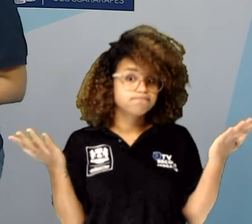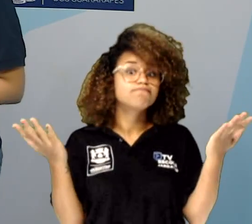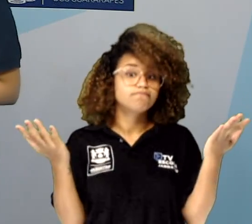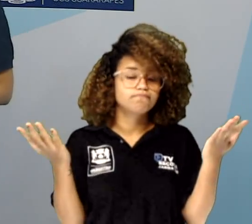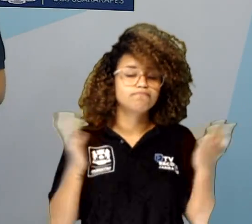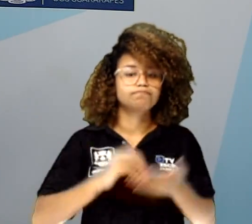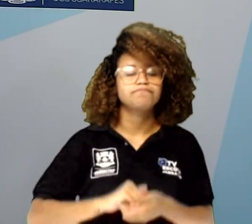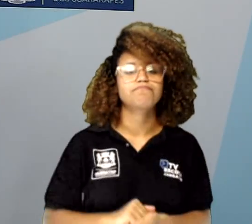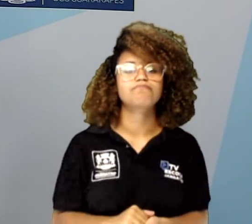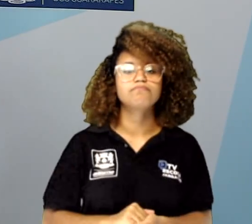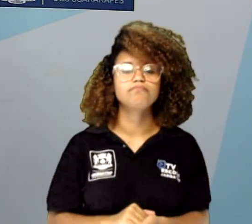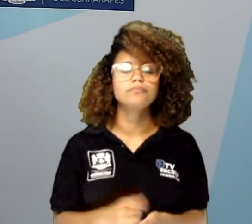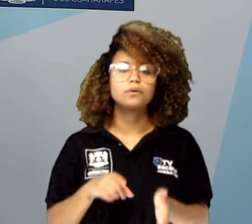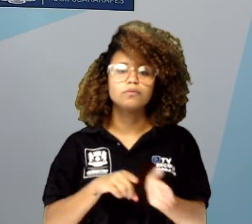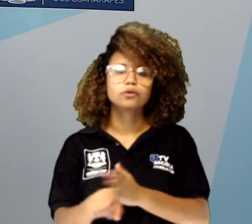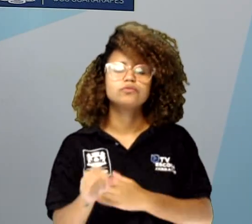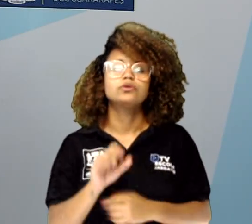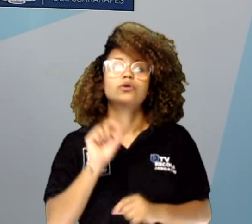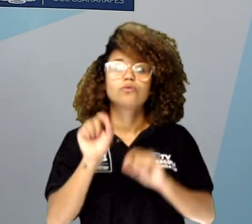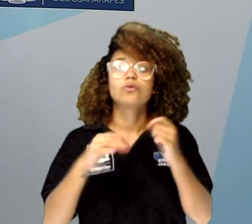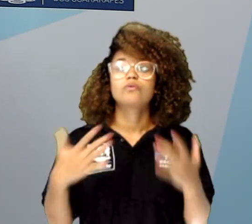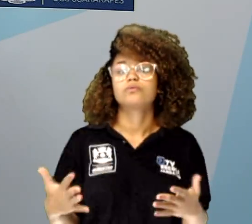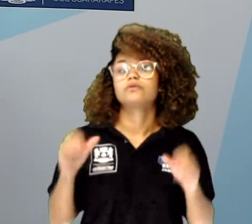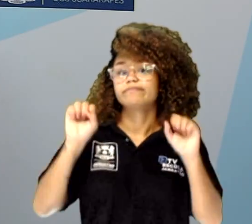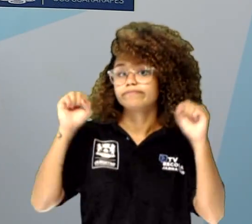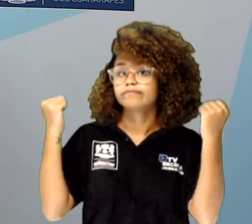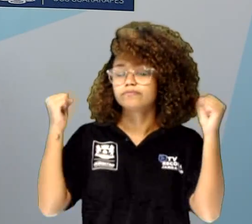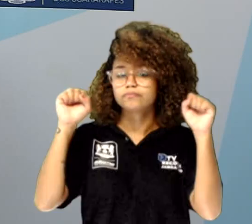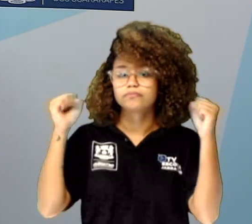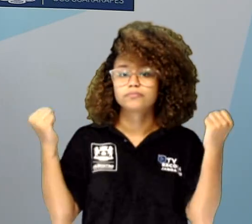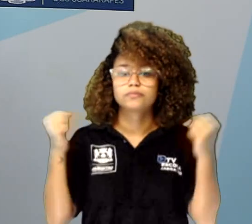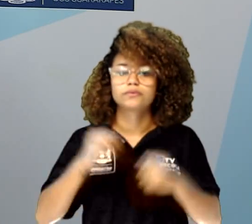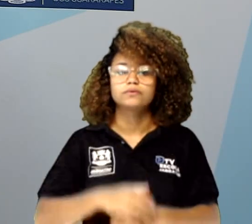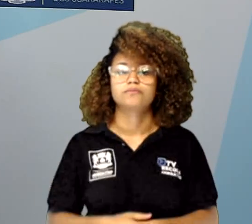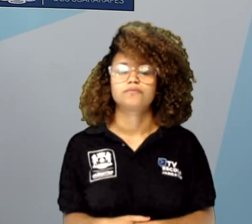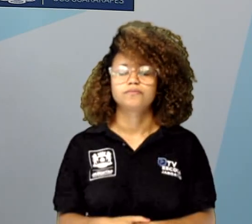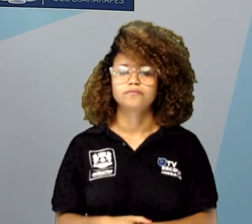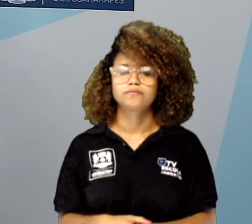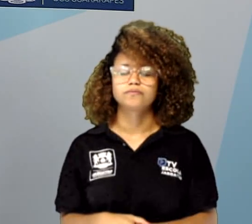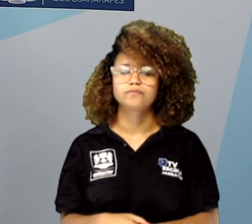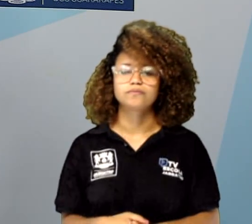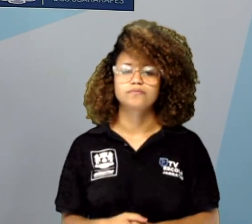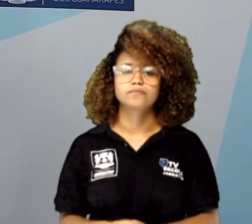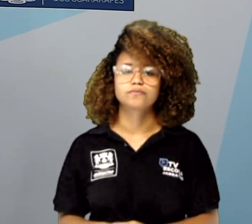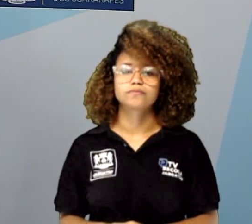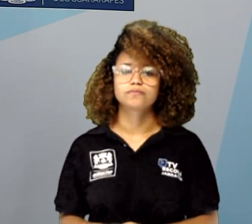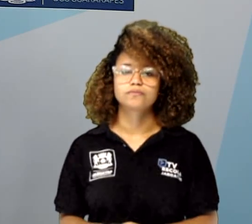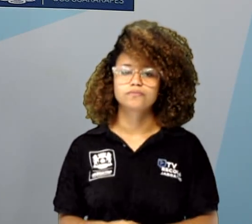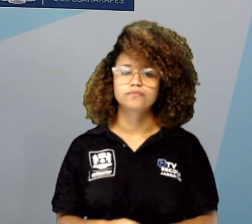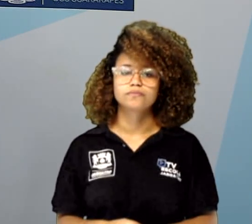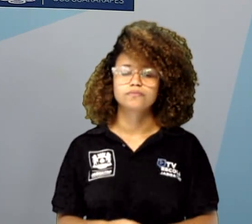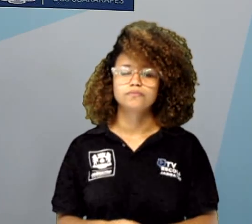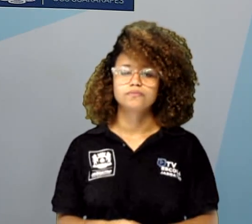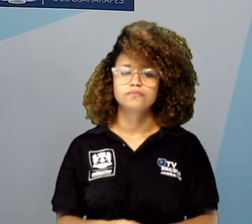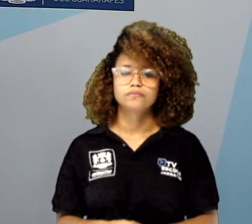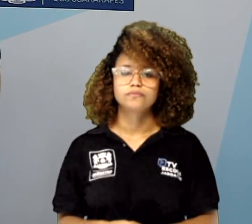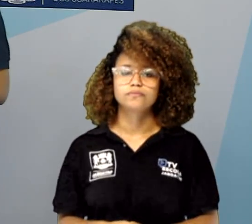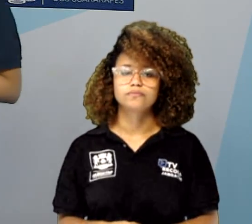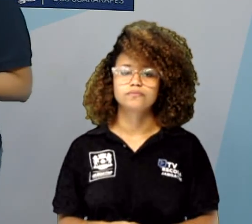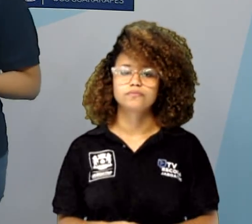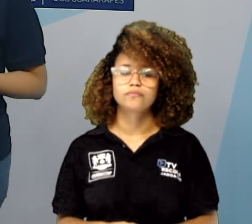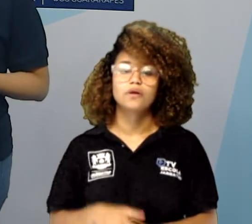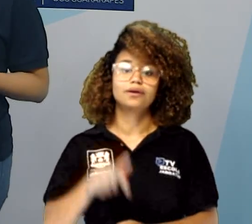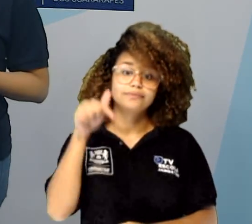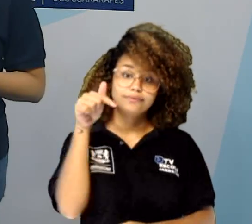dias, né? Porque ele pergunta o 100º treino, ó. Então, 1, 2, 3, 4, 5, 6,